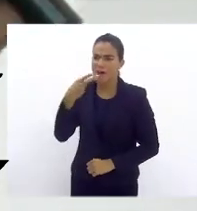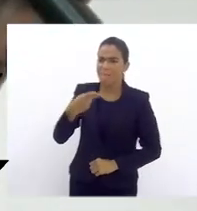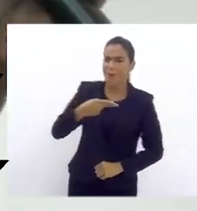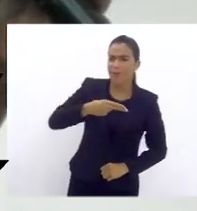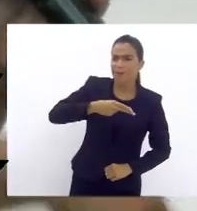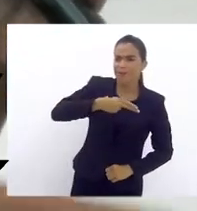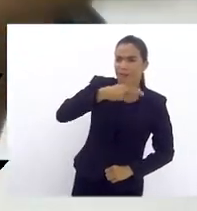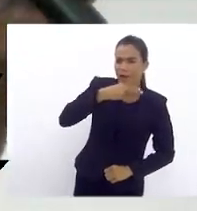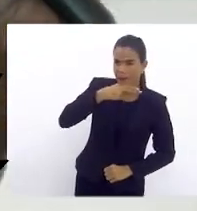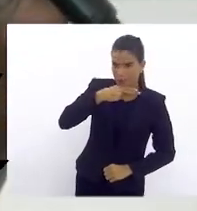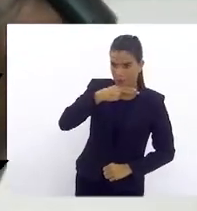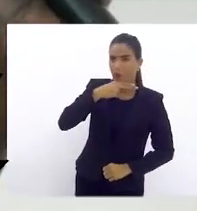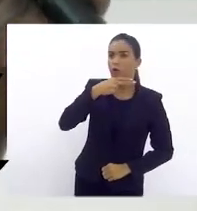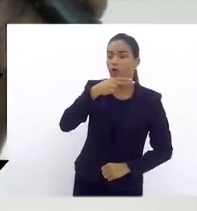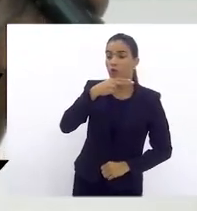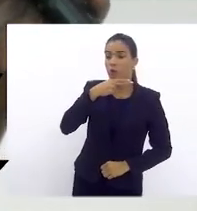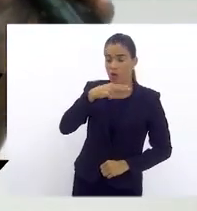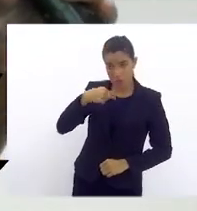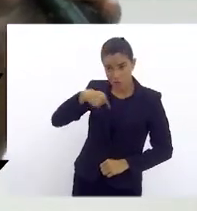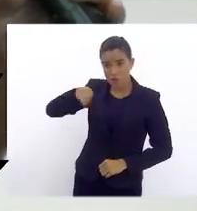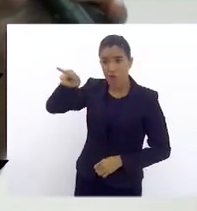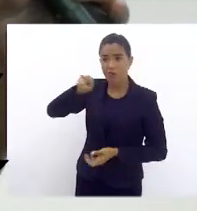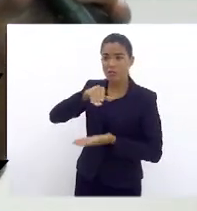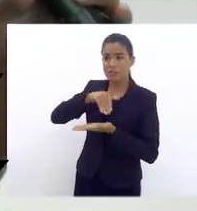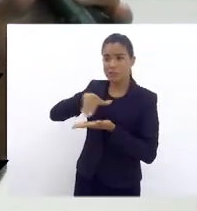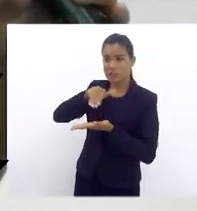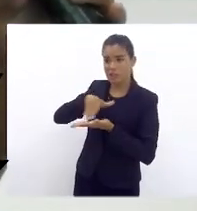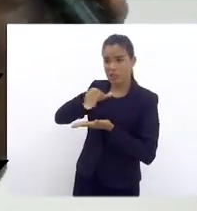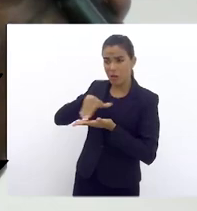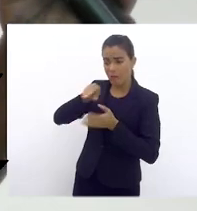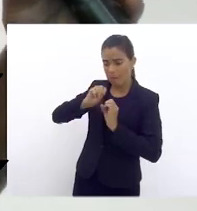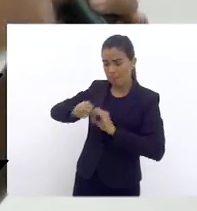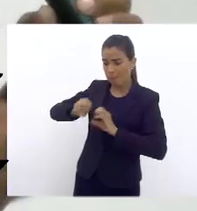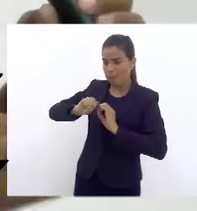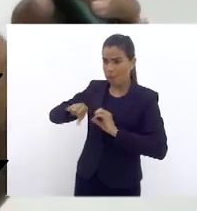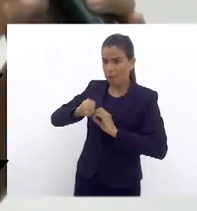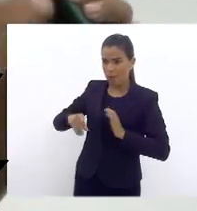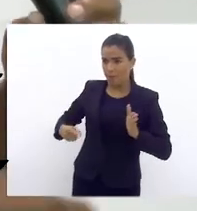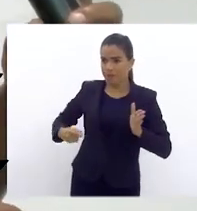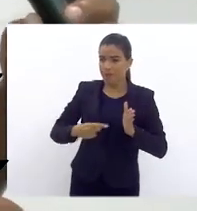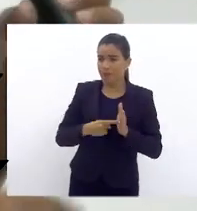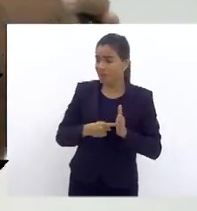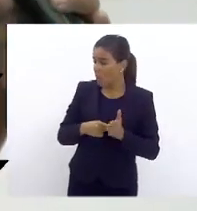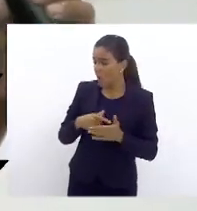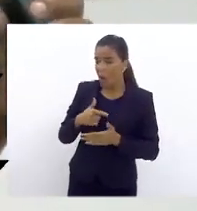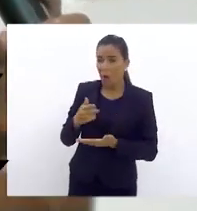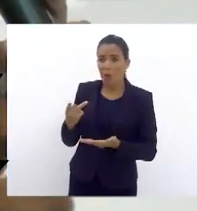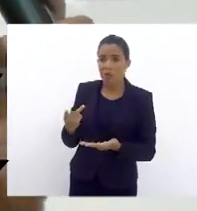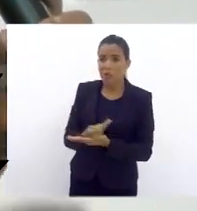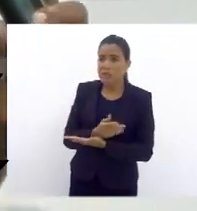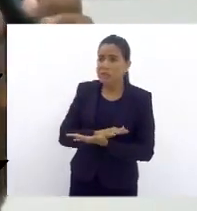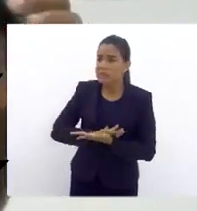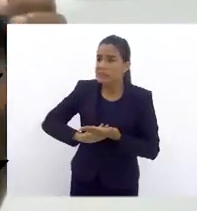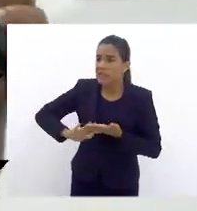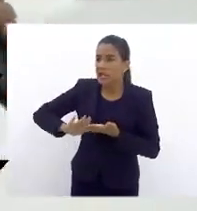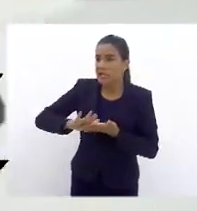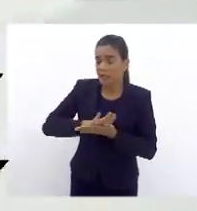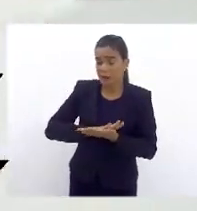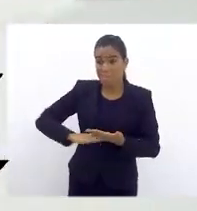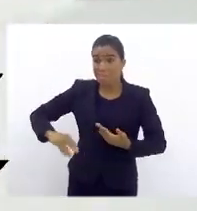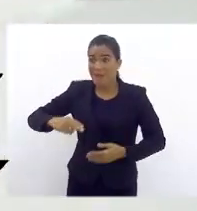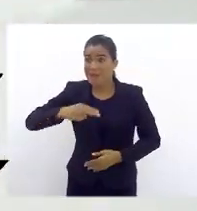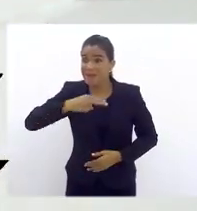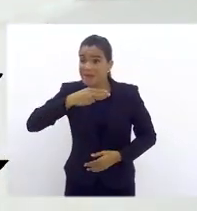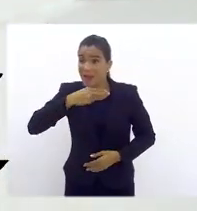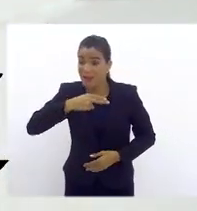meu neto discrimino e vou na Secretaria de Educação e não dá nada tô te dizendo minha neta tá